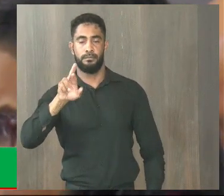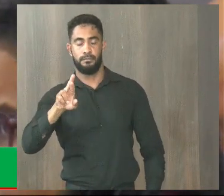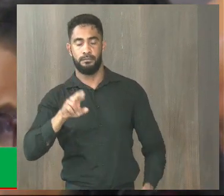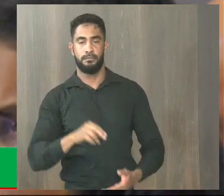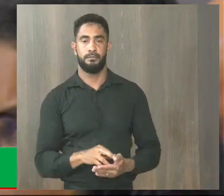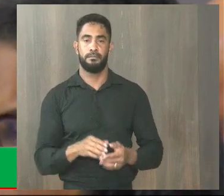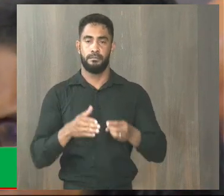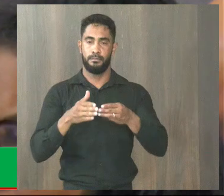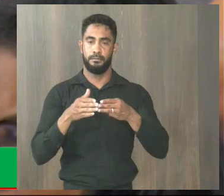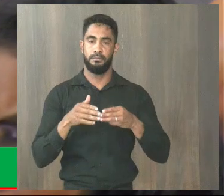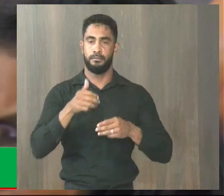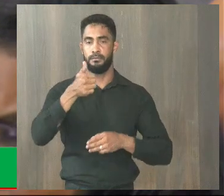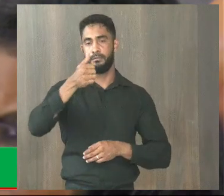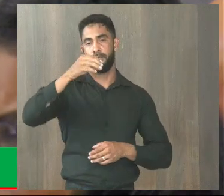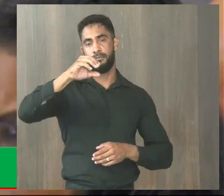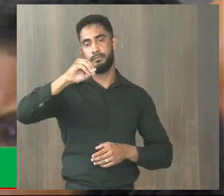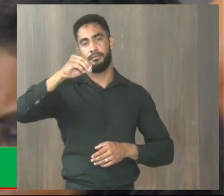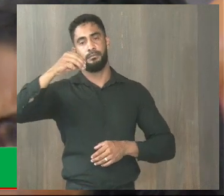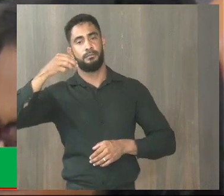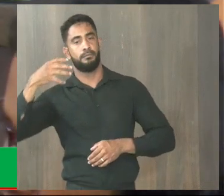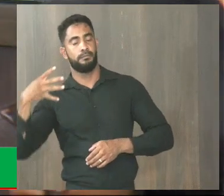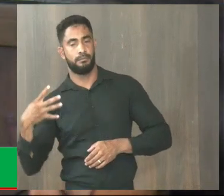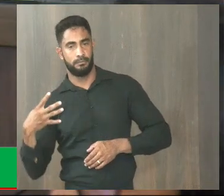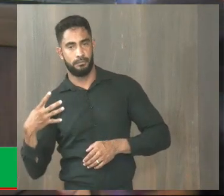Requerimento 104 de 2024, de autoria do vereador Tarcísio Mendes.